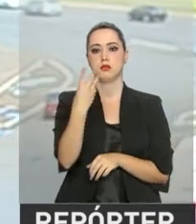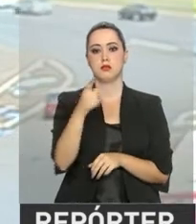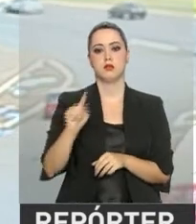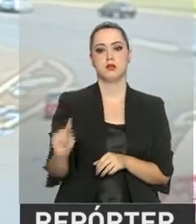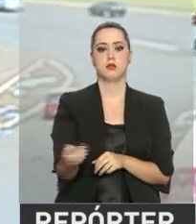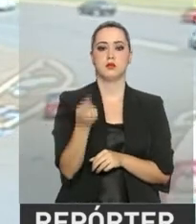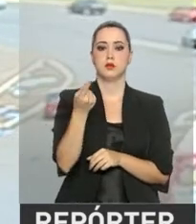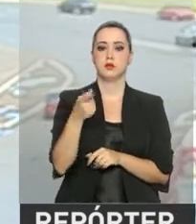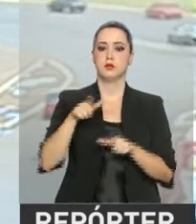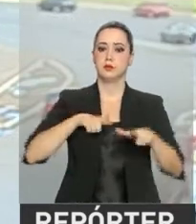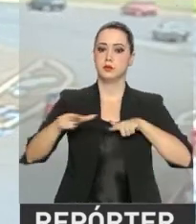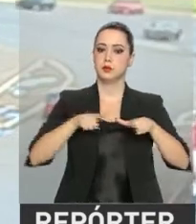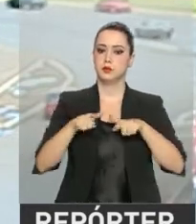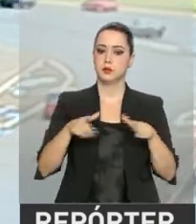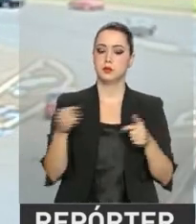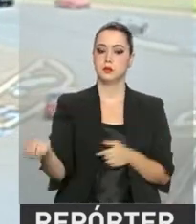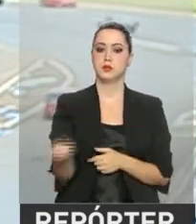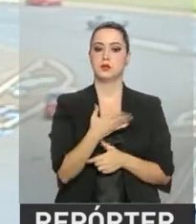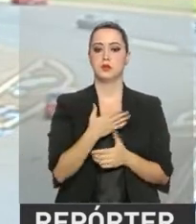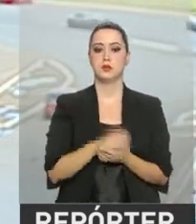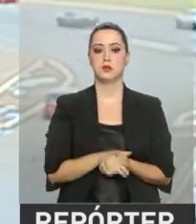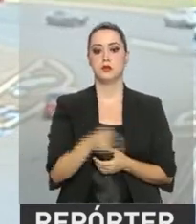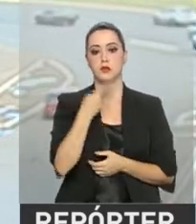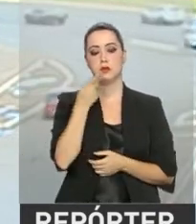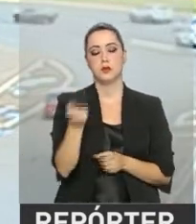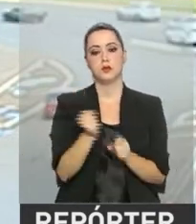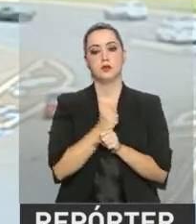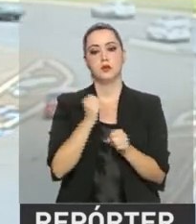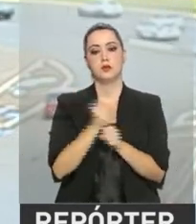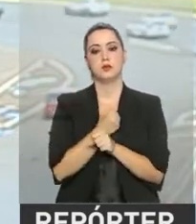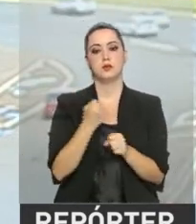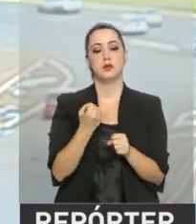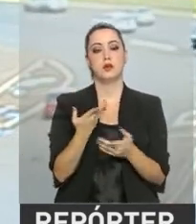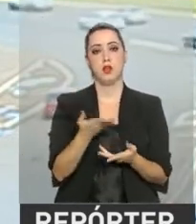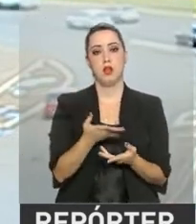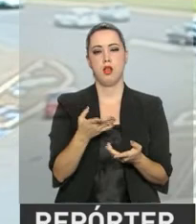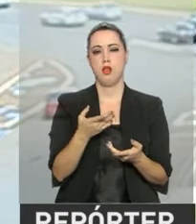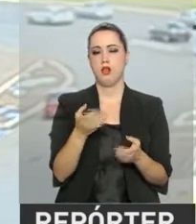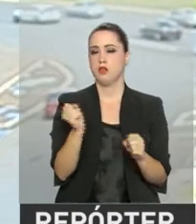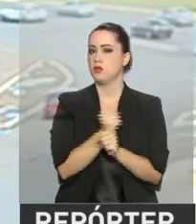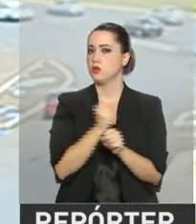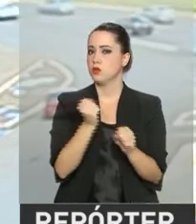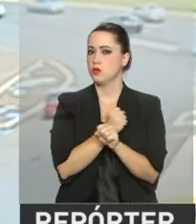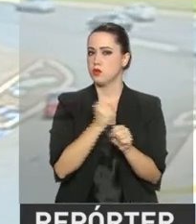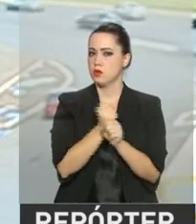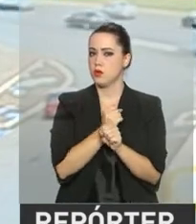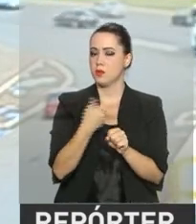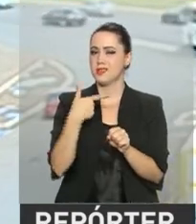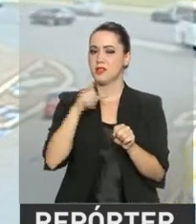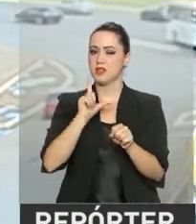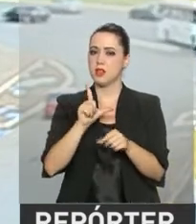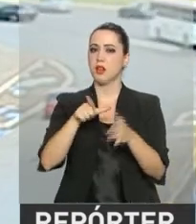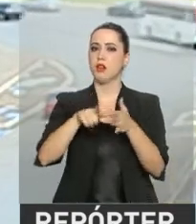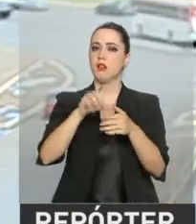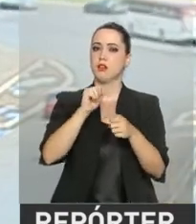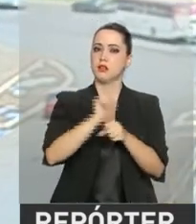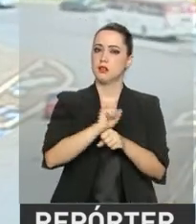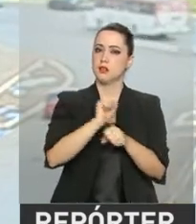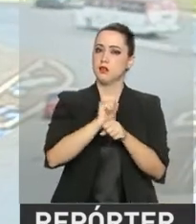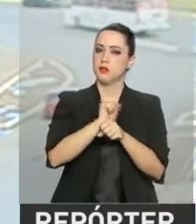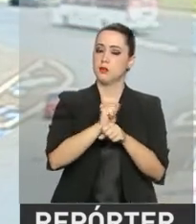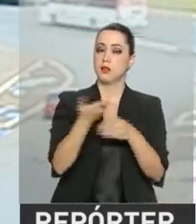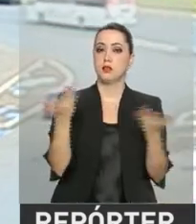mil postos de trabalho agora falando um pouquinho de infraestrutura as obras paralisadas dos hospitais universitários também parou de